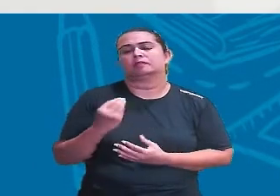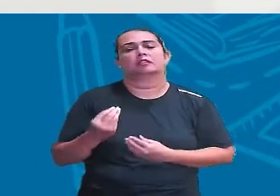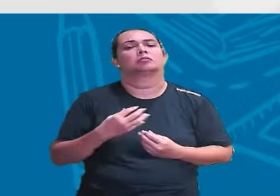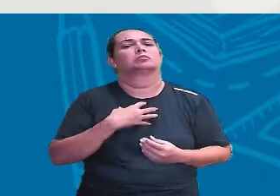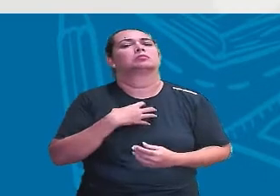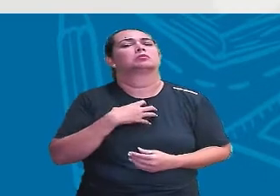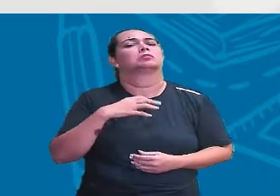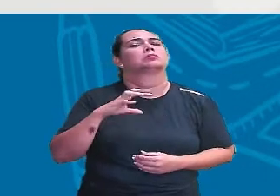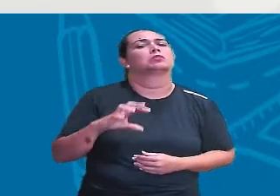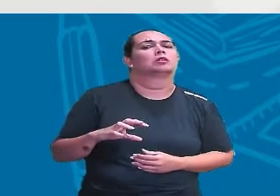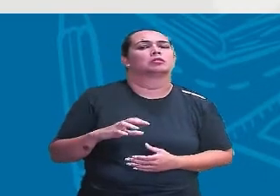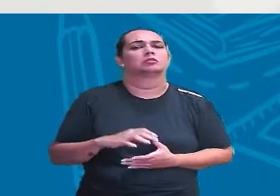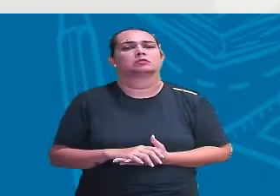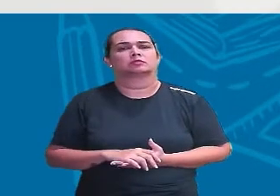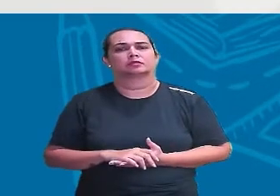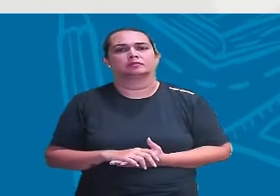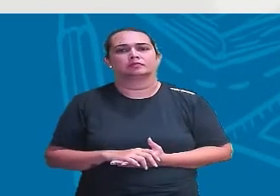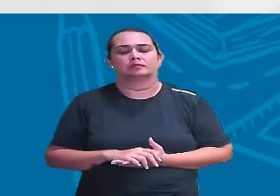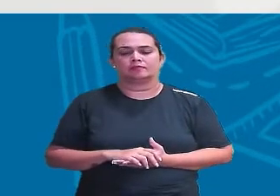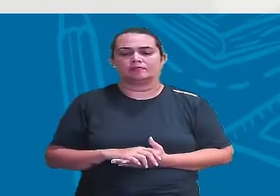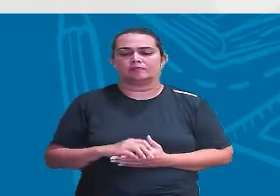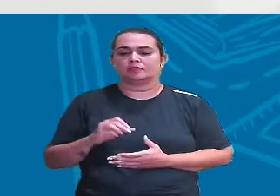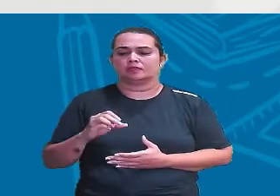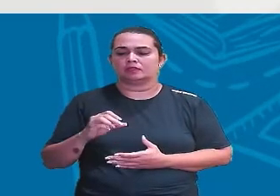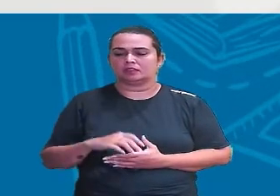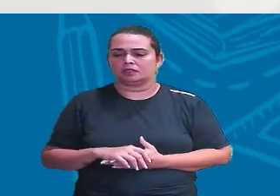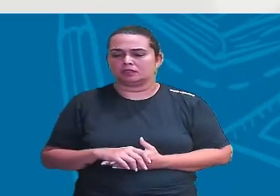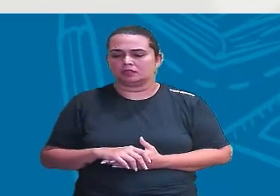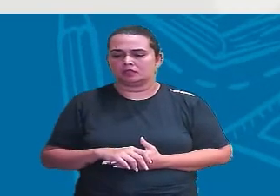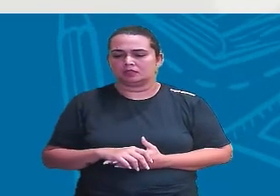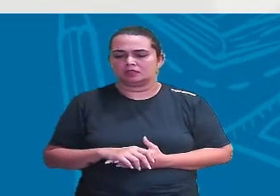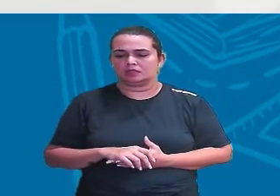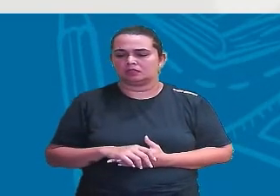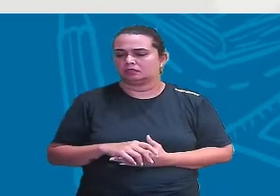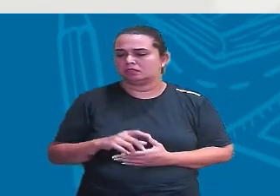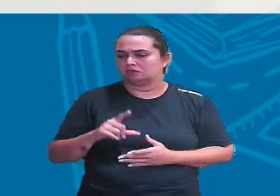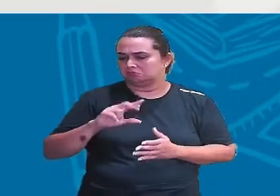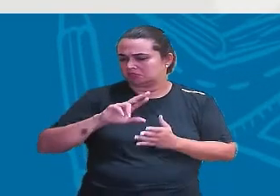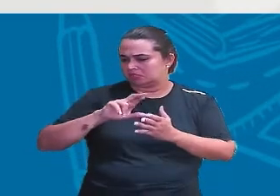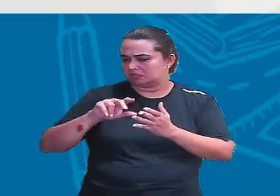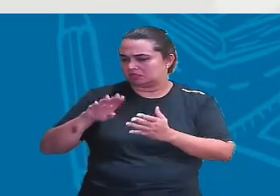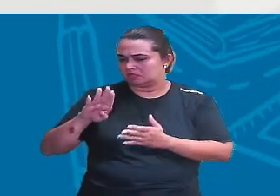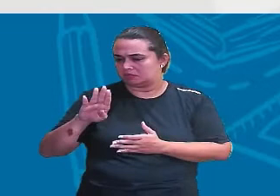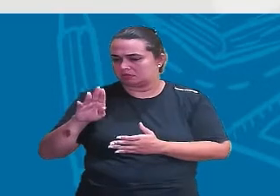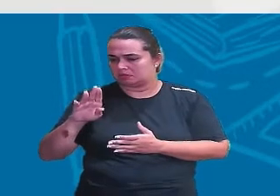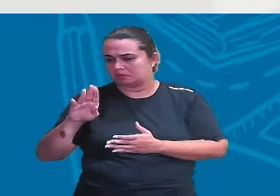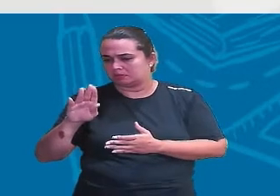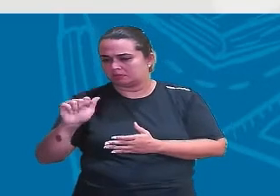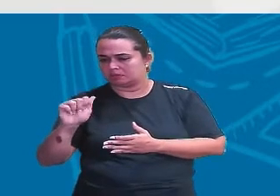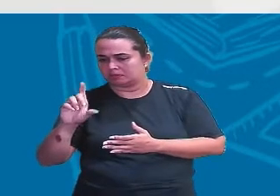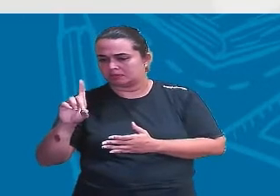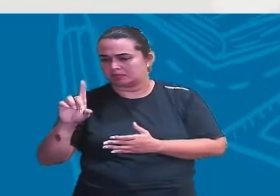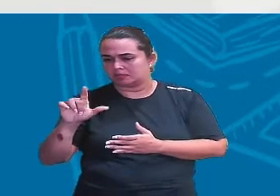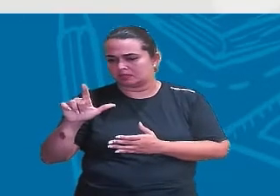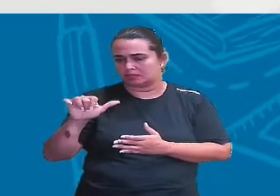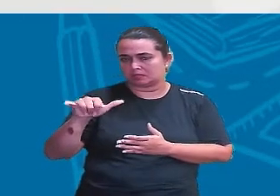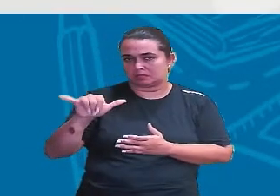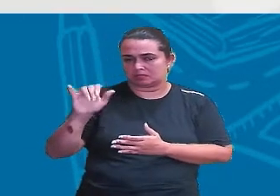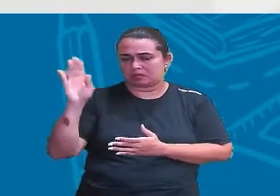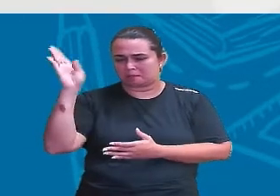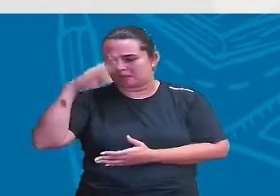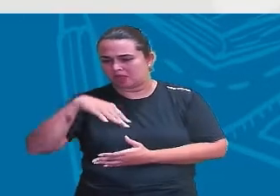modo. Então, a gente tem o badly, para dizer mal. Temos o de ordem aí. Então, a gente tem o firstly, que quer